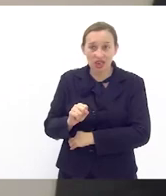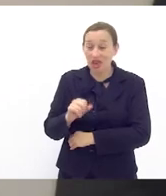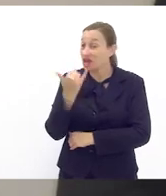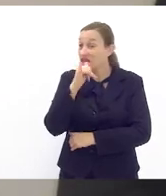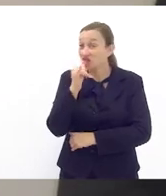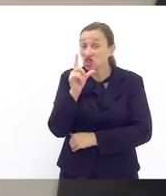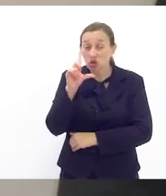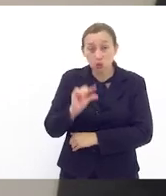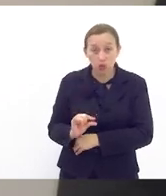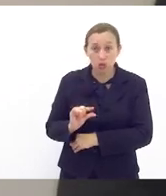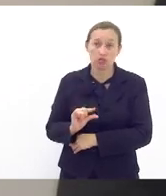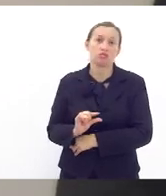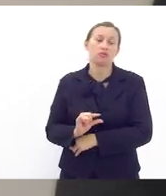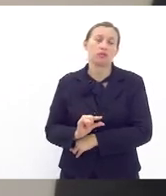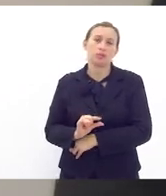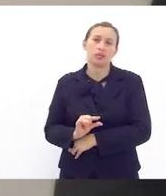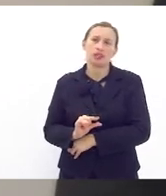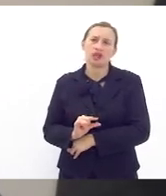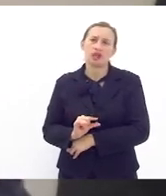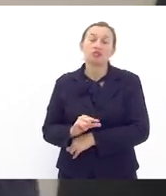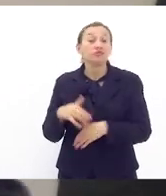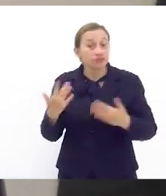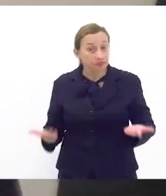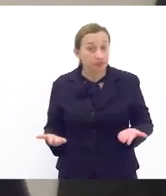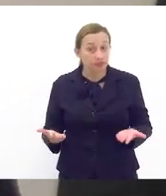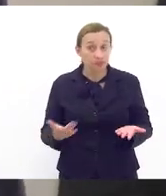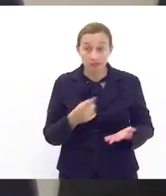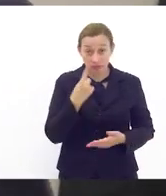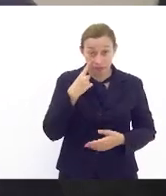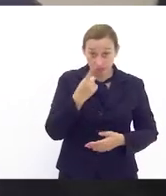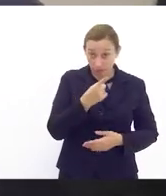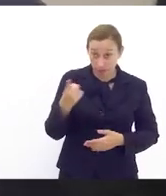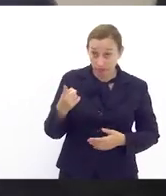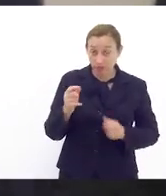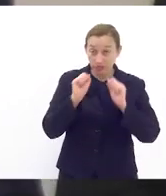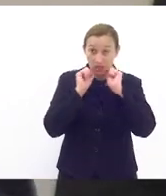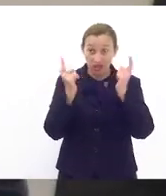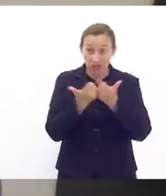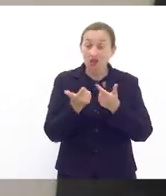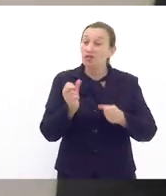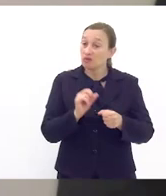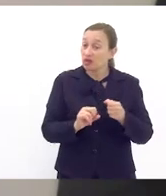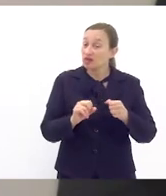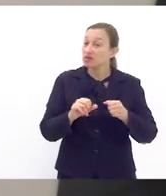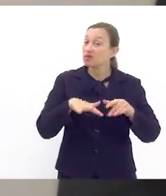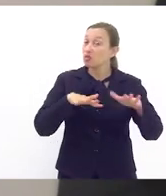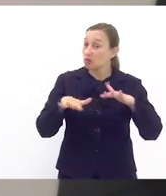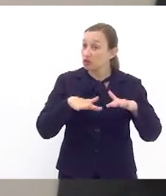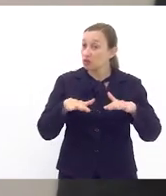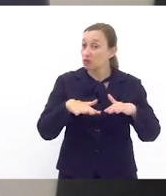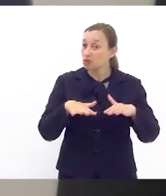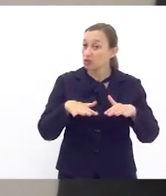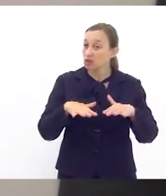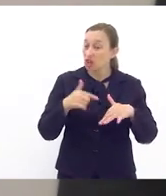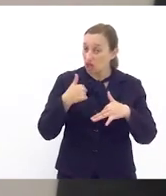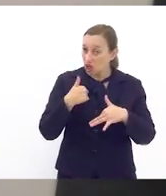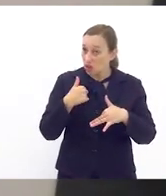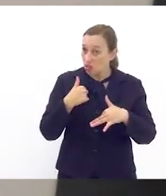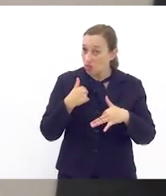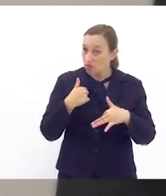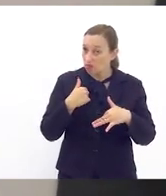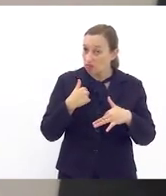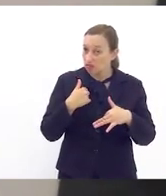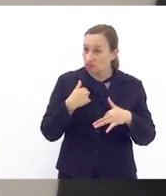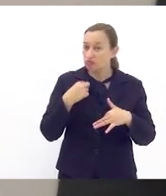energia Então quando vocês aqui na Assembleia Legislativa fazem esse movimento e eu que passei